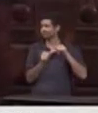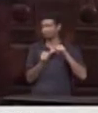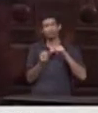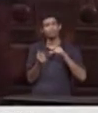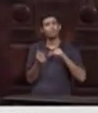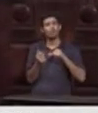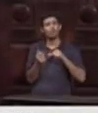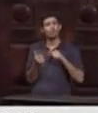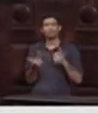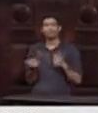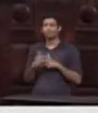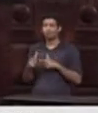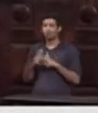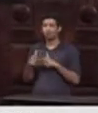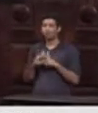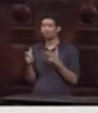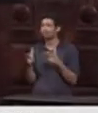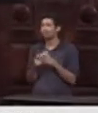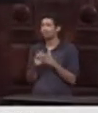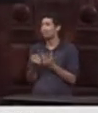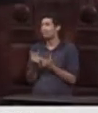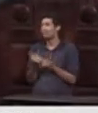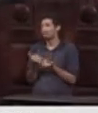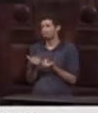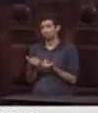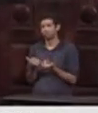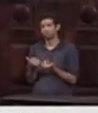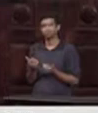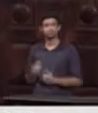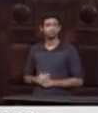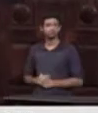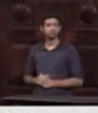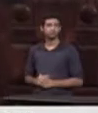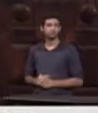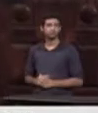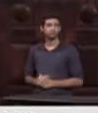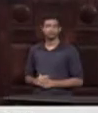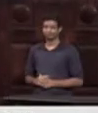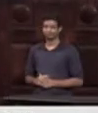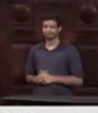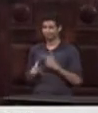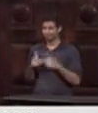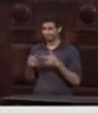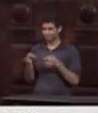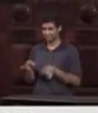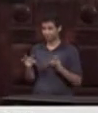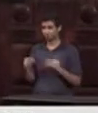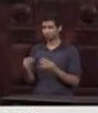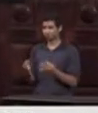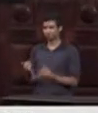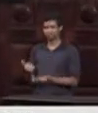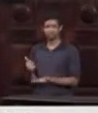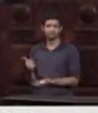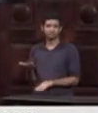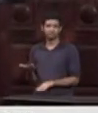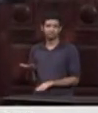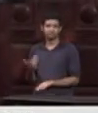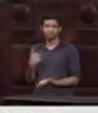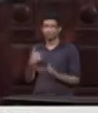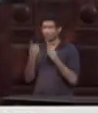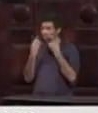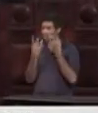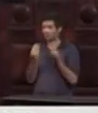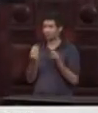Muita pirotecnia, quantidades de efetivos enormes, mas pouca eficácia. E me preocupa muito, porque